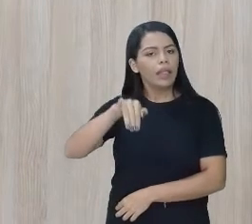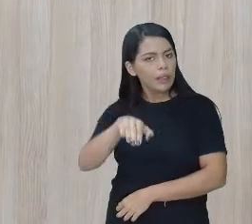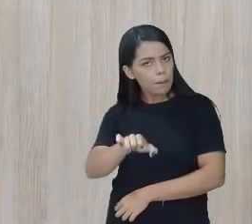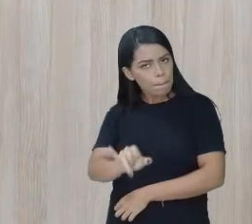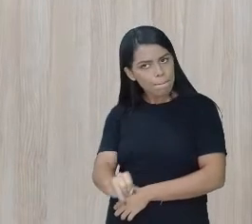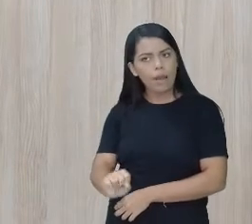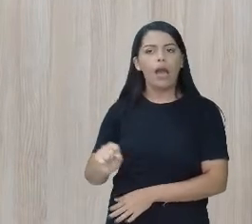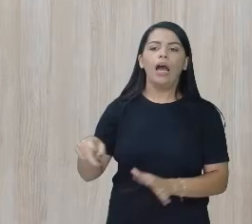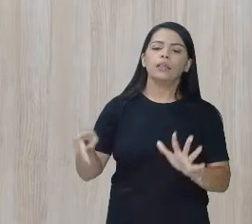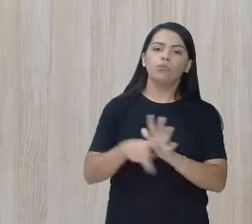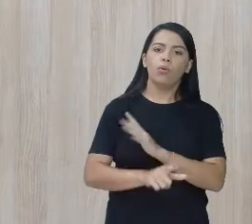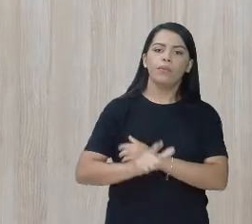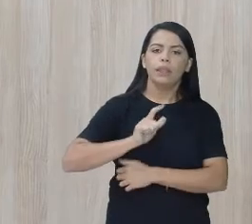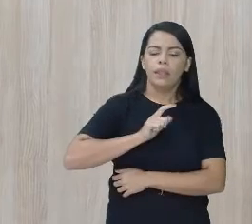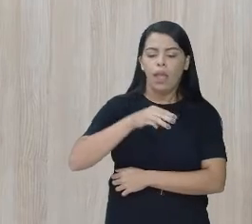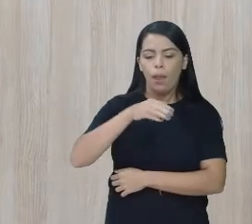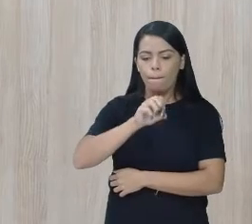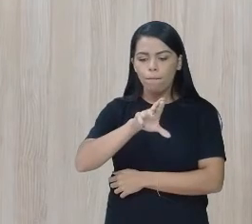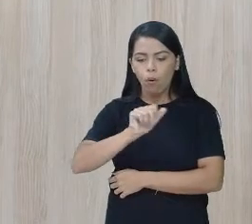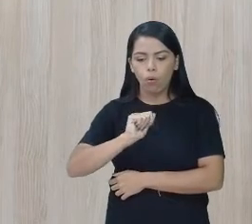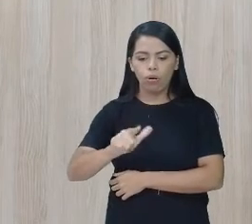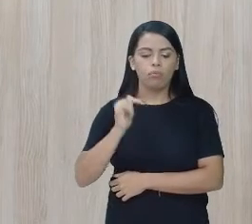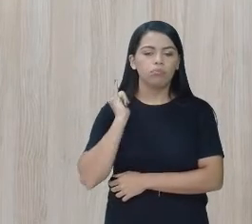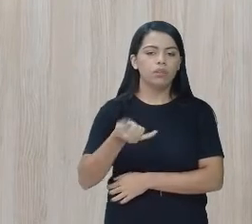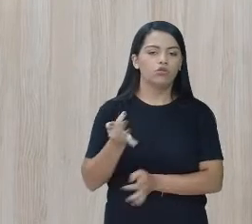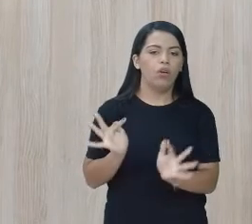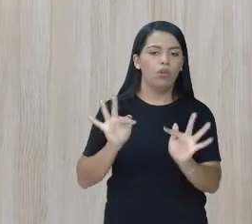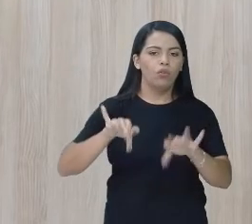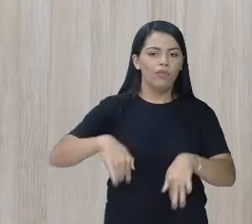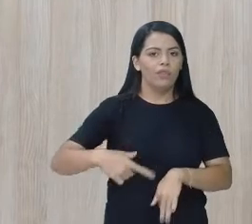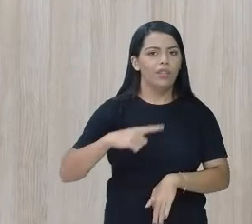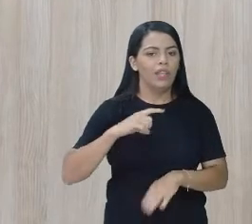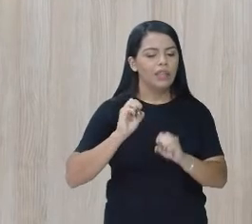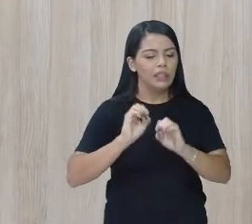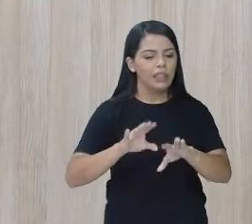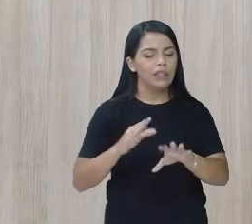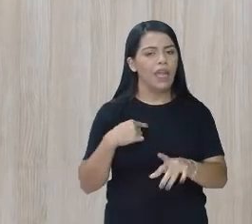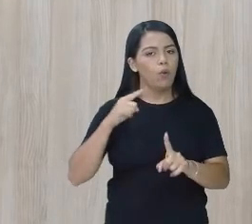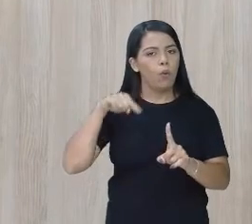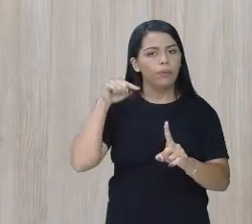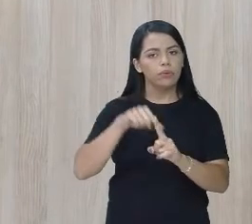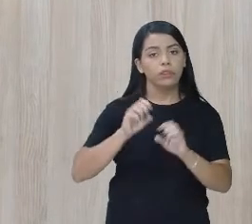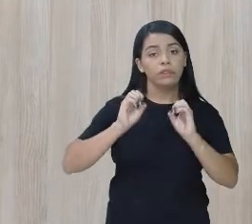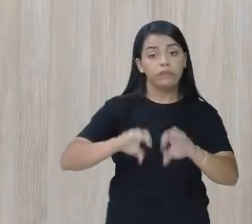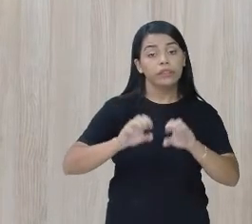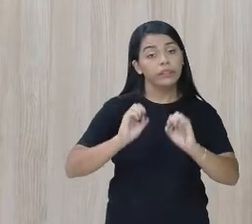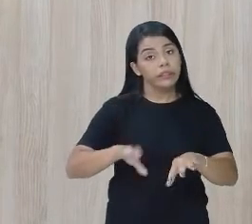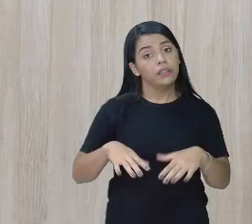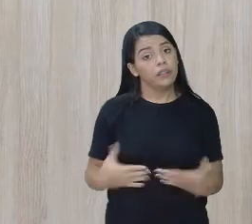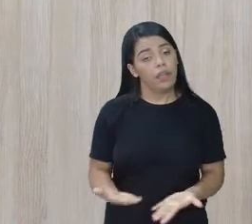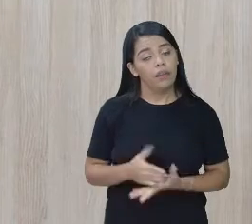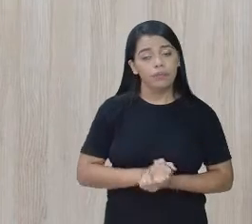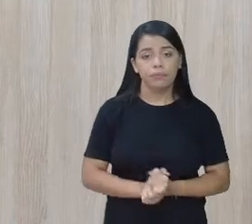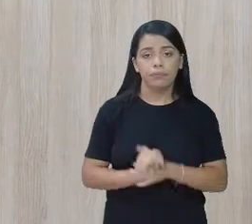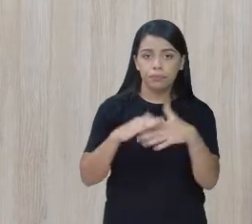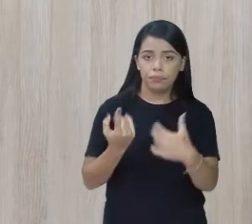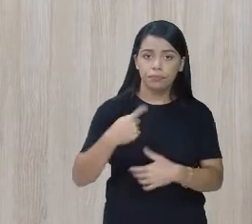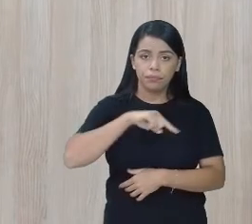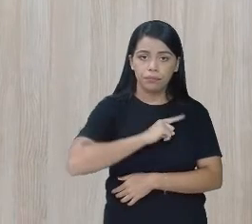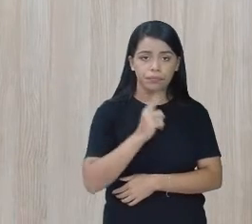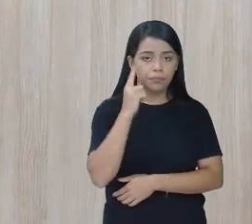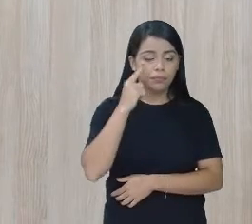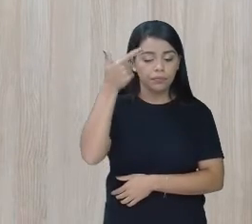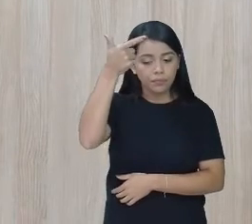que tem uma moral da história, tem esse caráter aí doutrinador, ou seja, quer passar uma lição de moral, então a gente vai rever